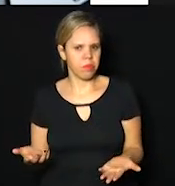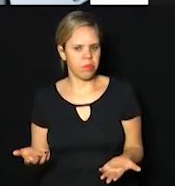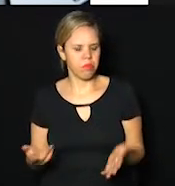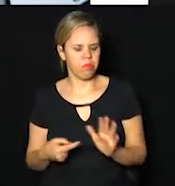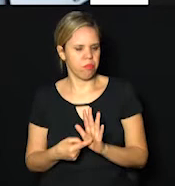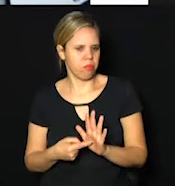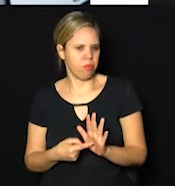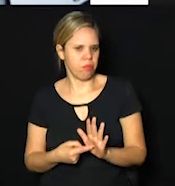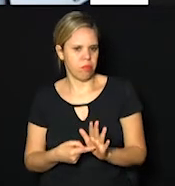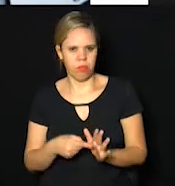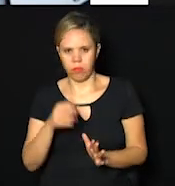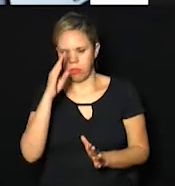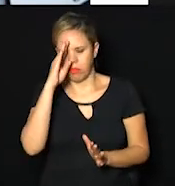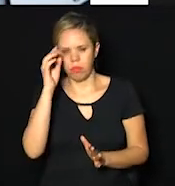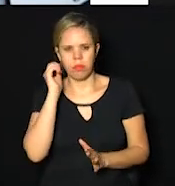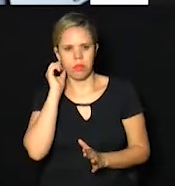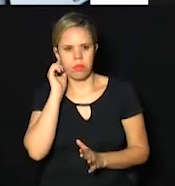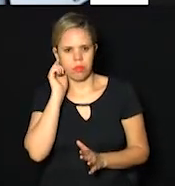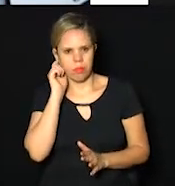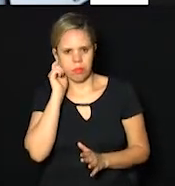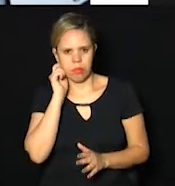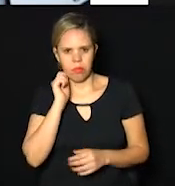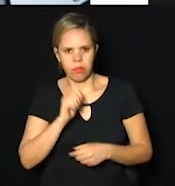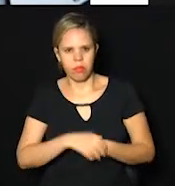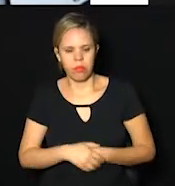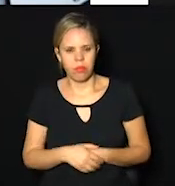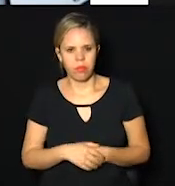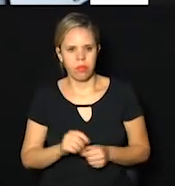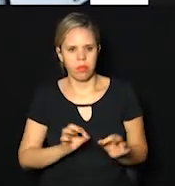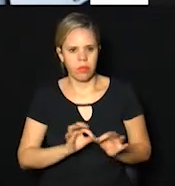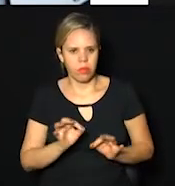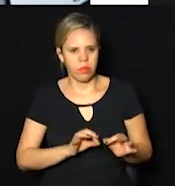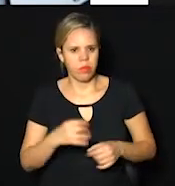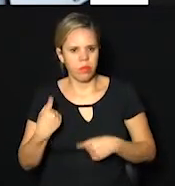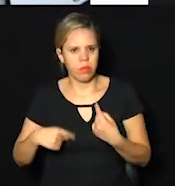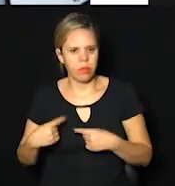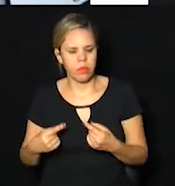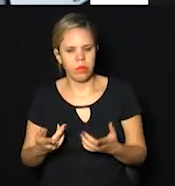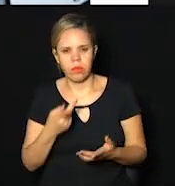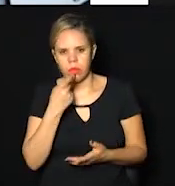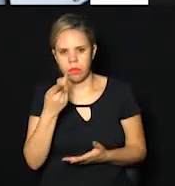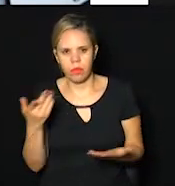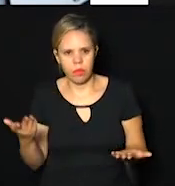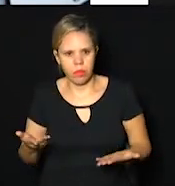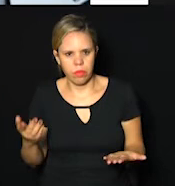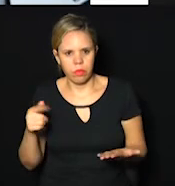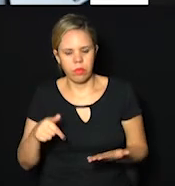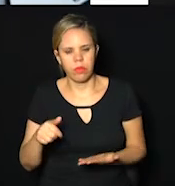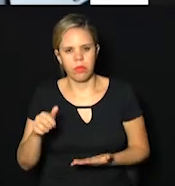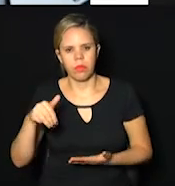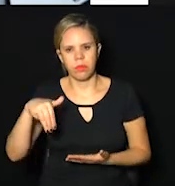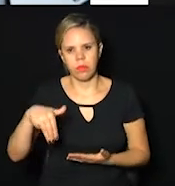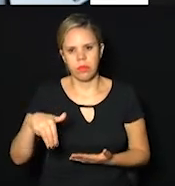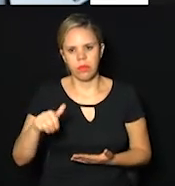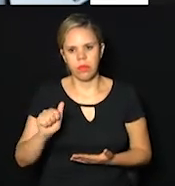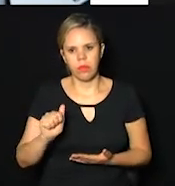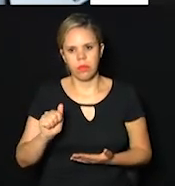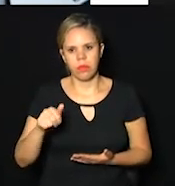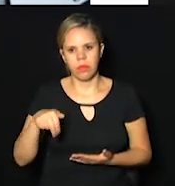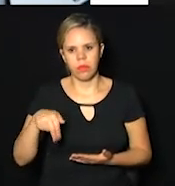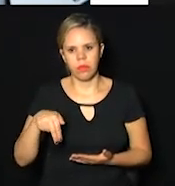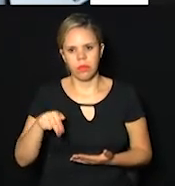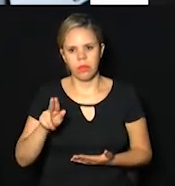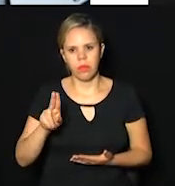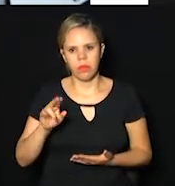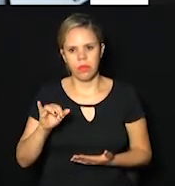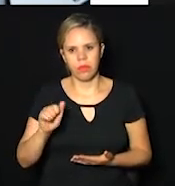mostrar os fundamentos do fazer política. Eu citei agora aqui o Maquiavel, isso é importante. A gente pode